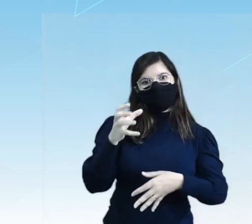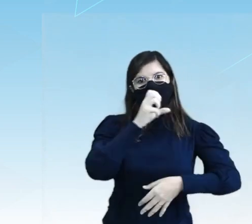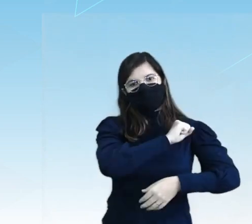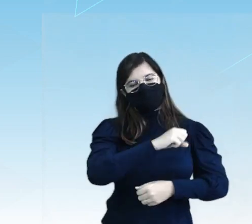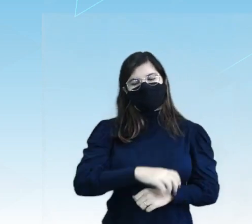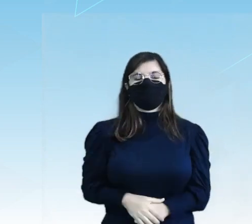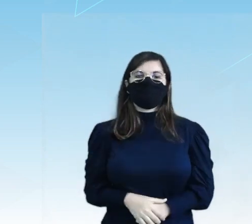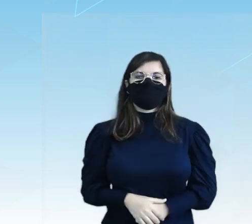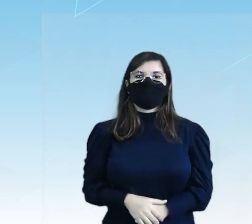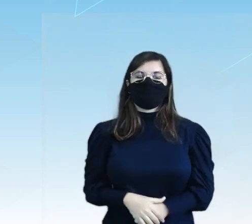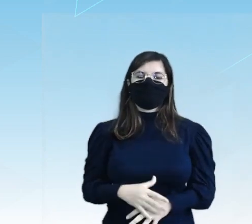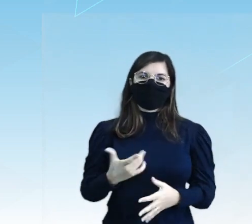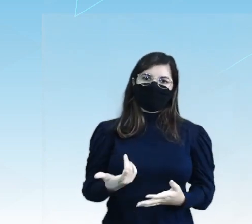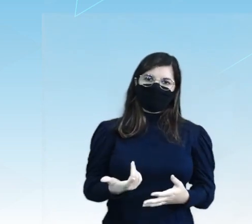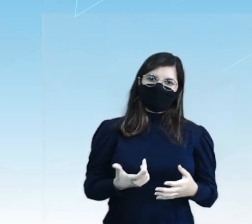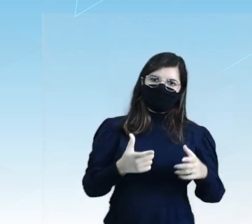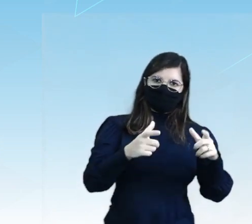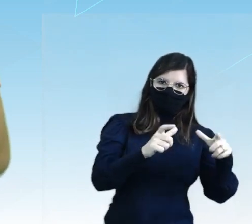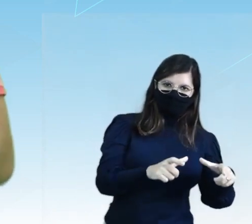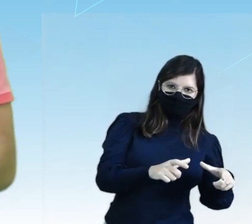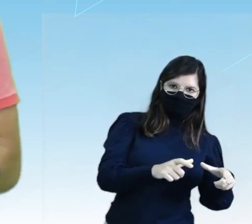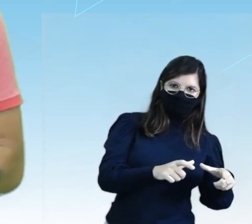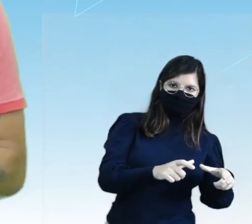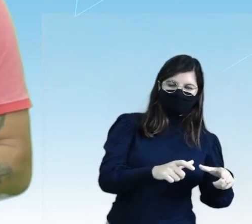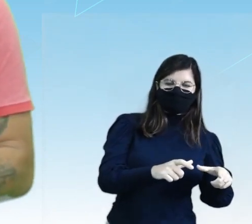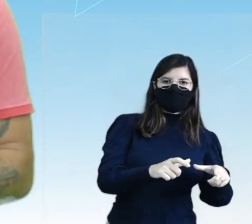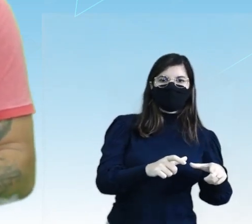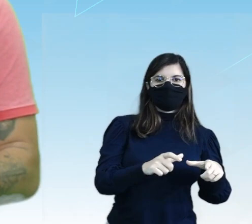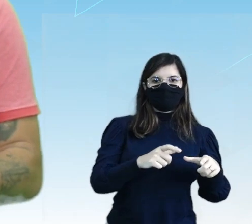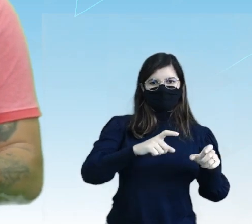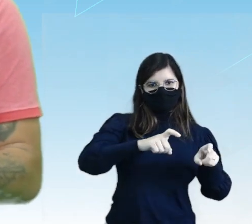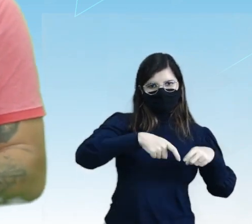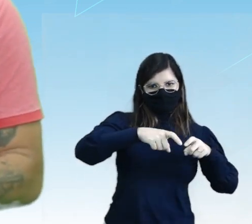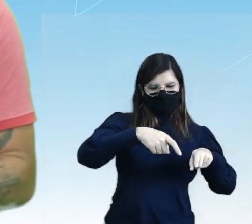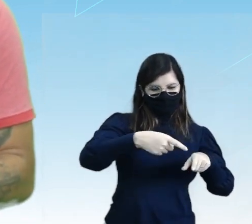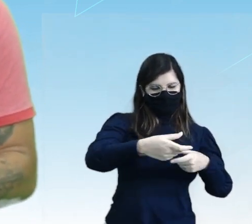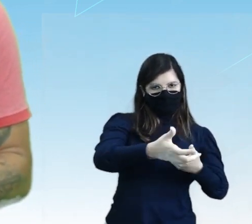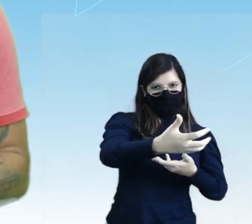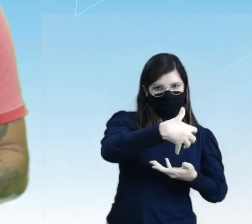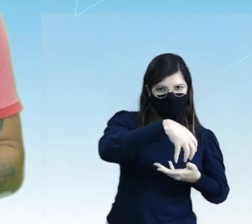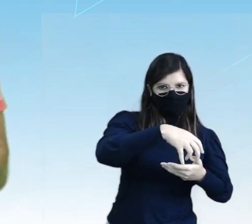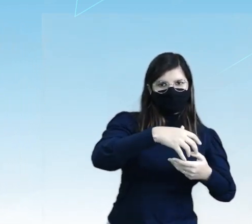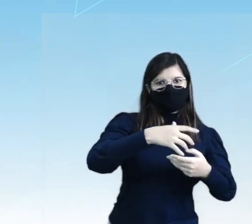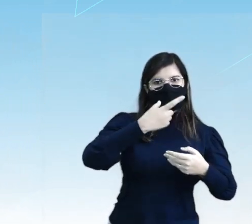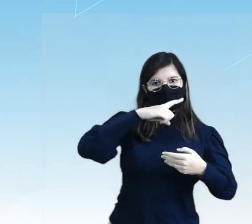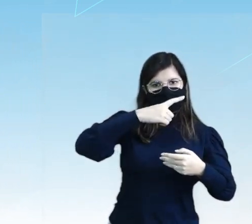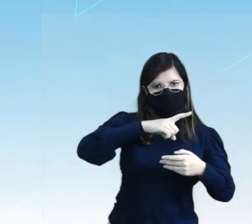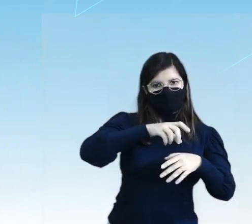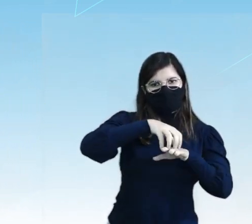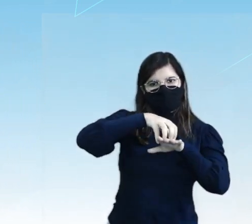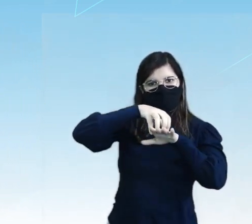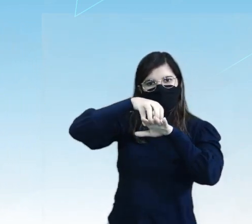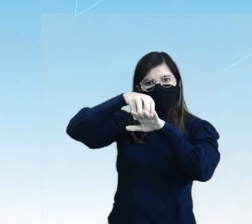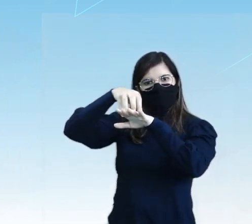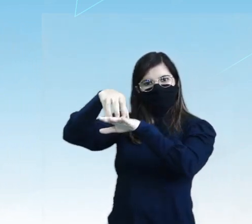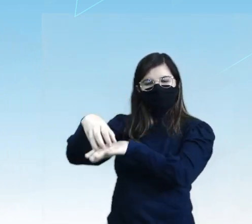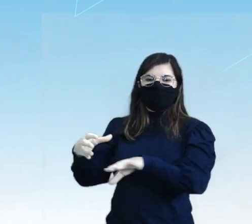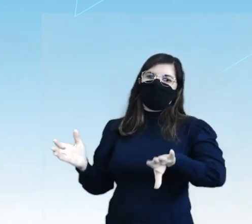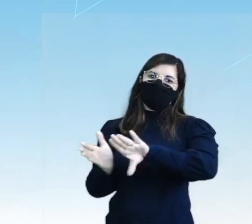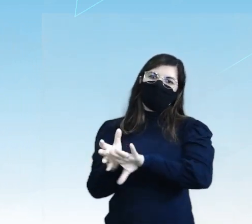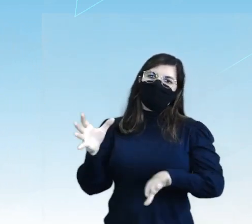né de você sair do sei lá do Engenho e chegar com aquela produção de açúcar